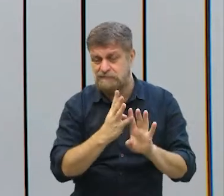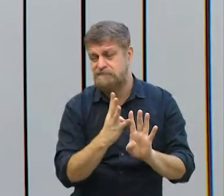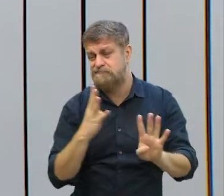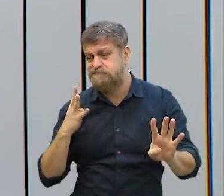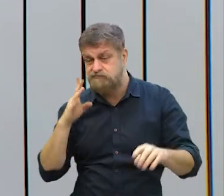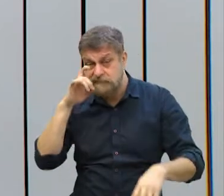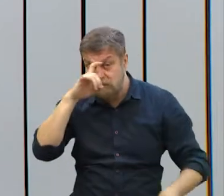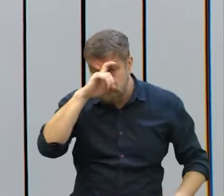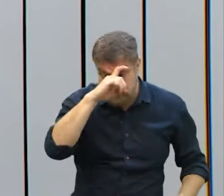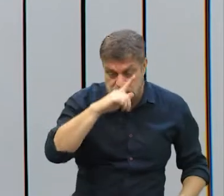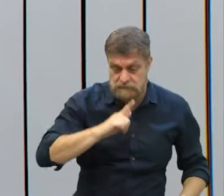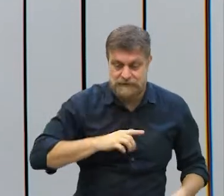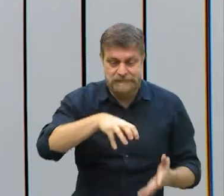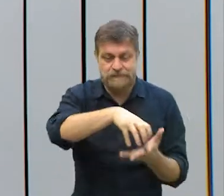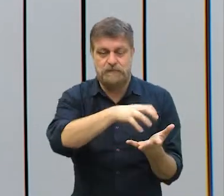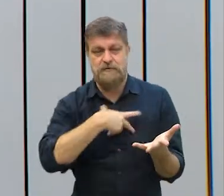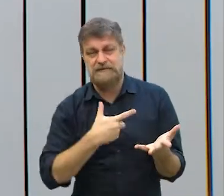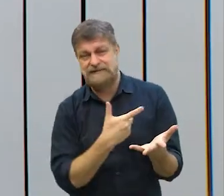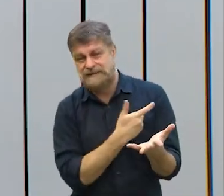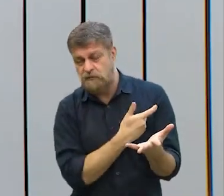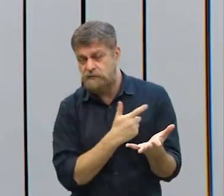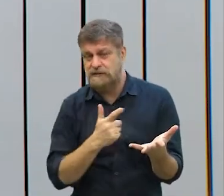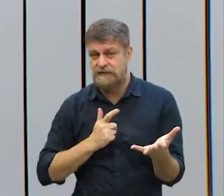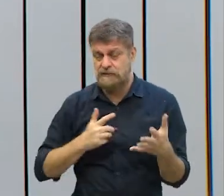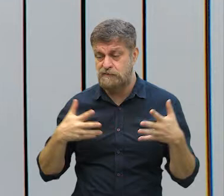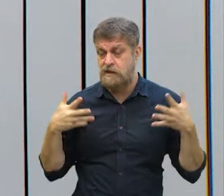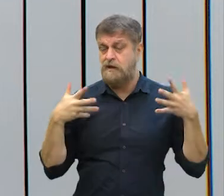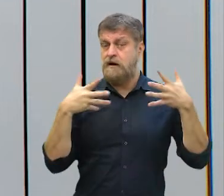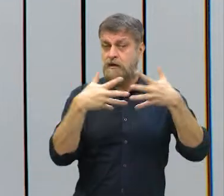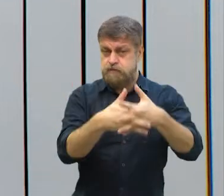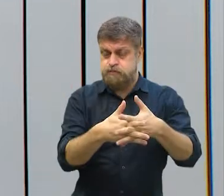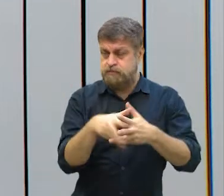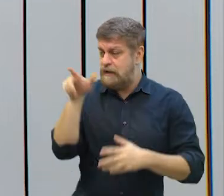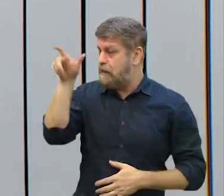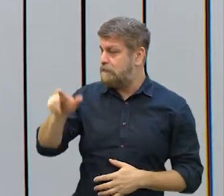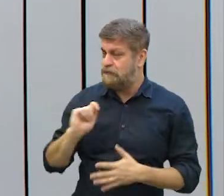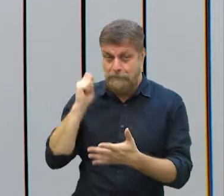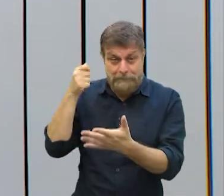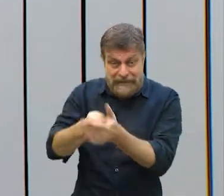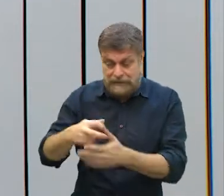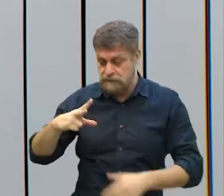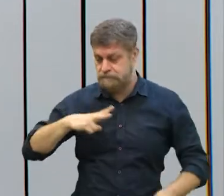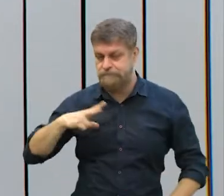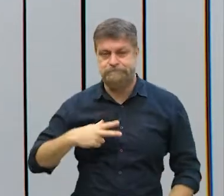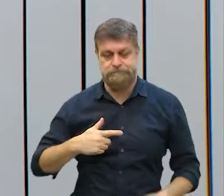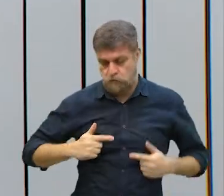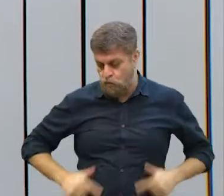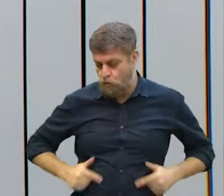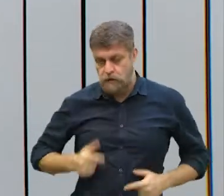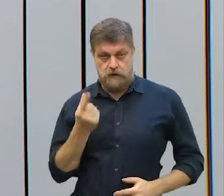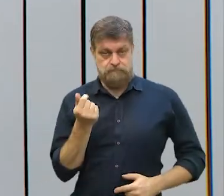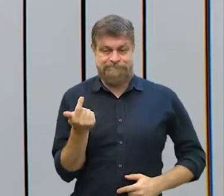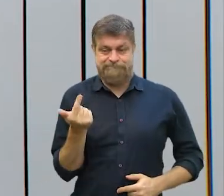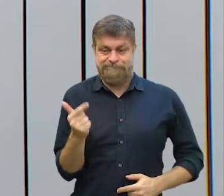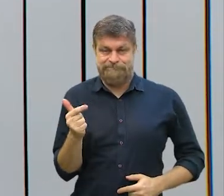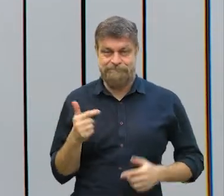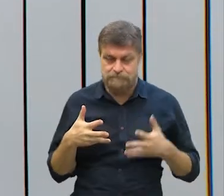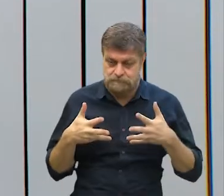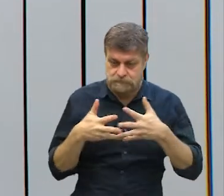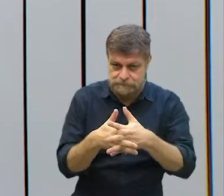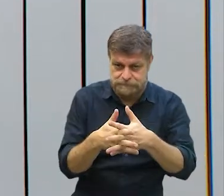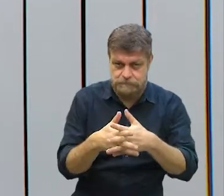é dificultoso. Você ir num posto de saúde, para você ir atrás, então é meio complicado. E a pessoa não tem condições de pagar um médico. Isso atrapalha